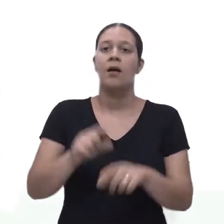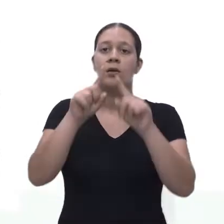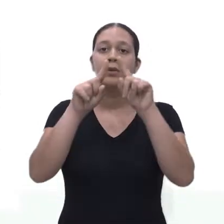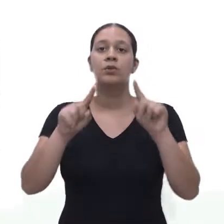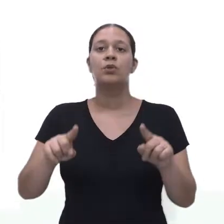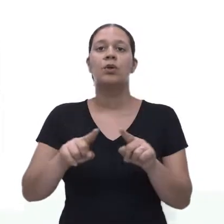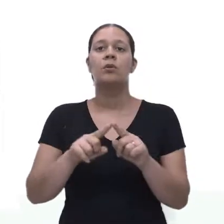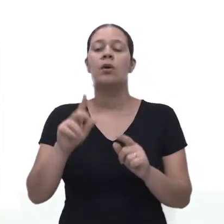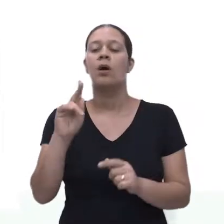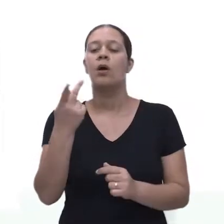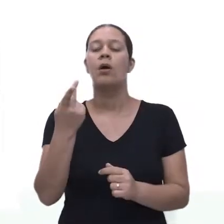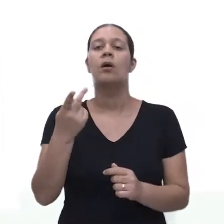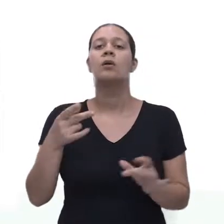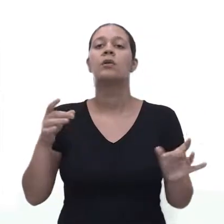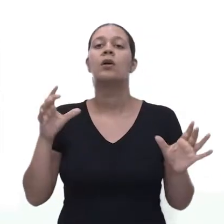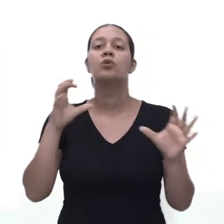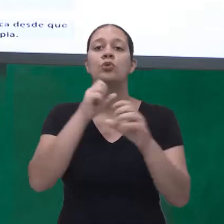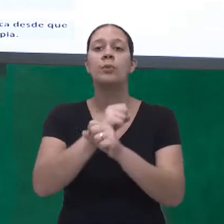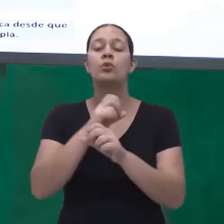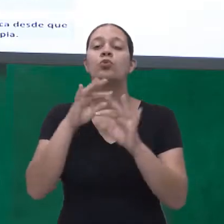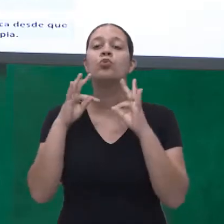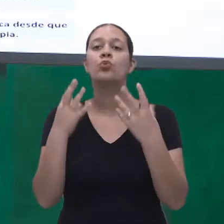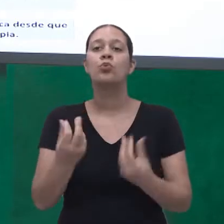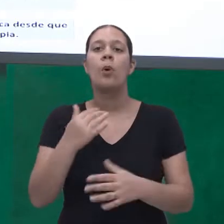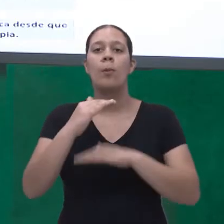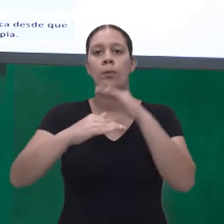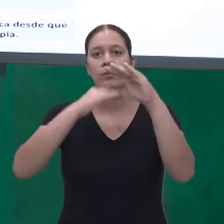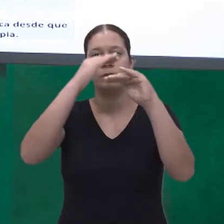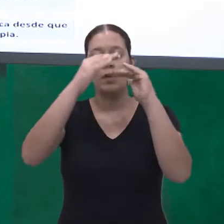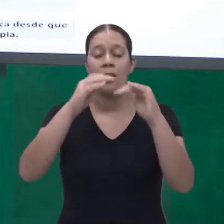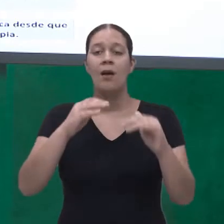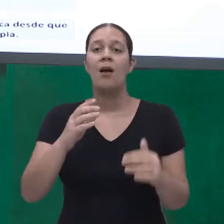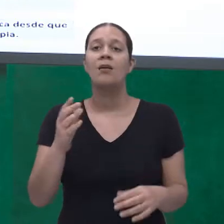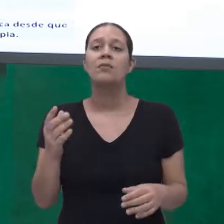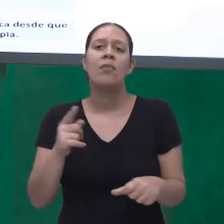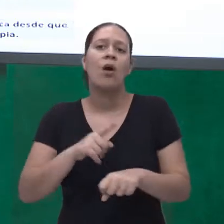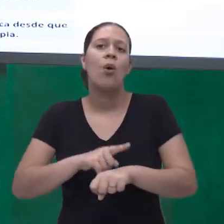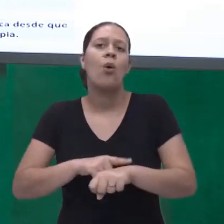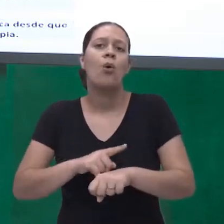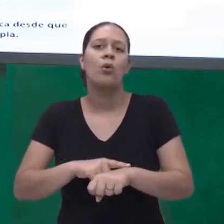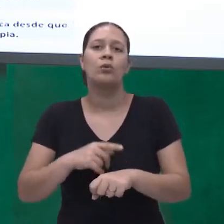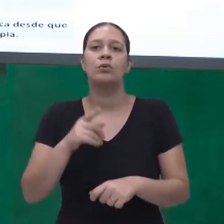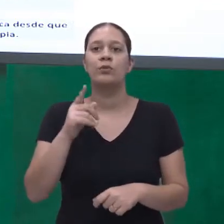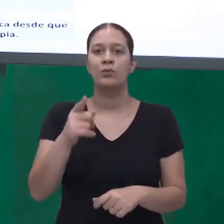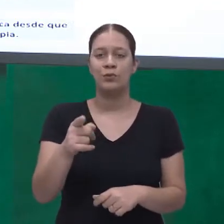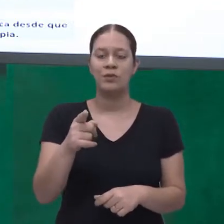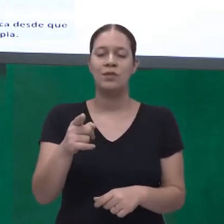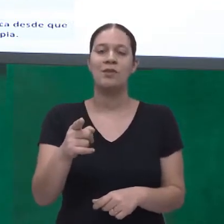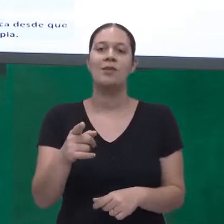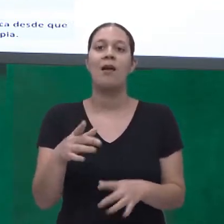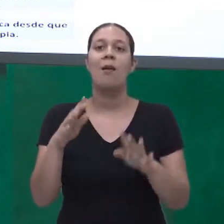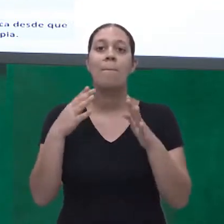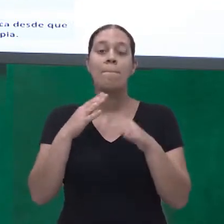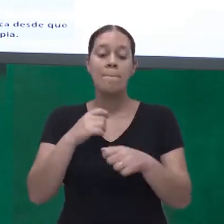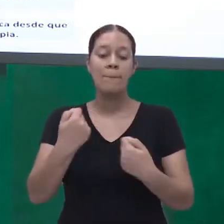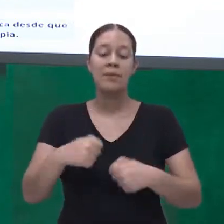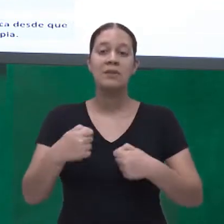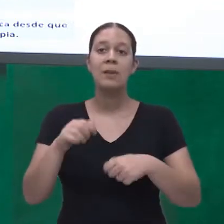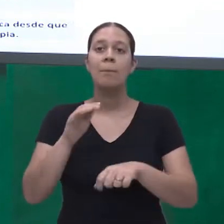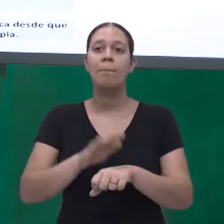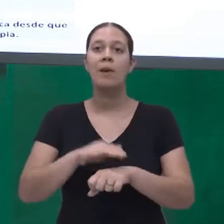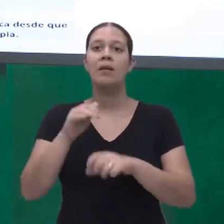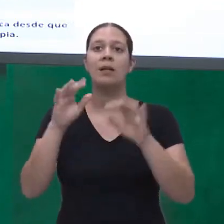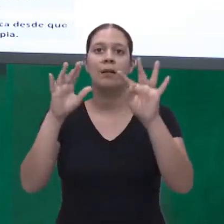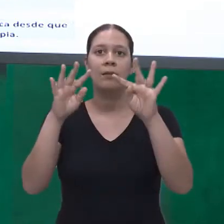o somatório de todos os processos. Agora chega a hora de vocês ficarem mais atentos. Se